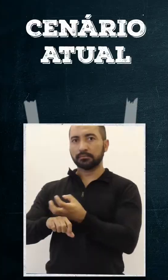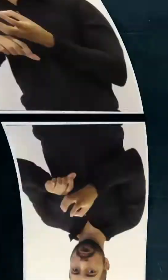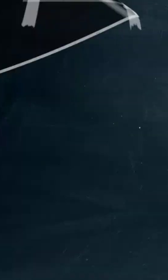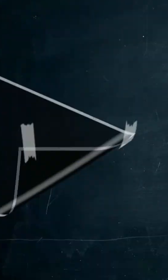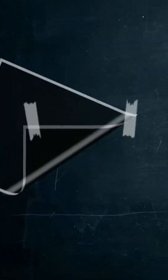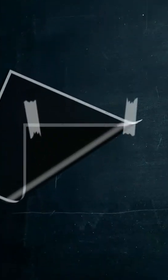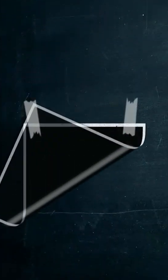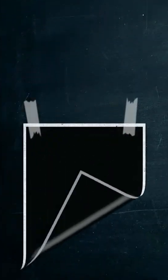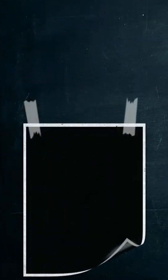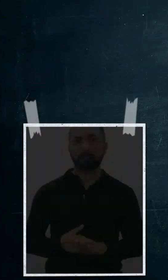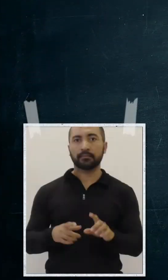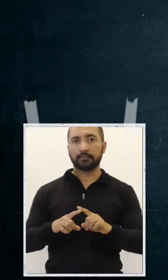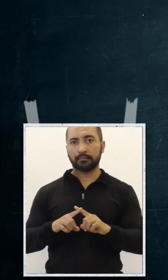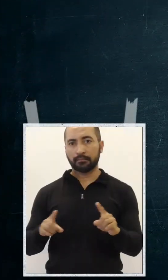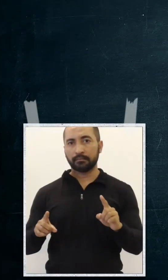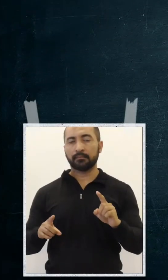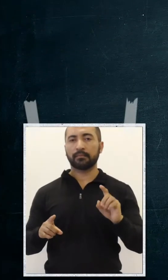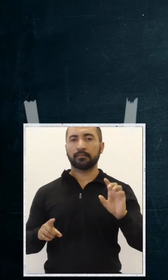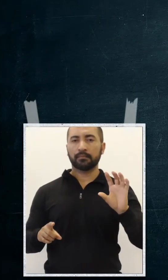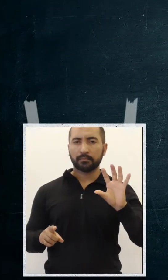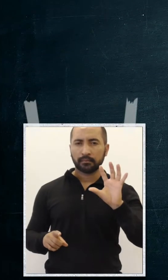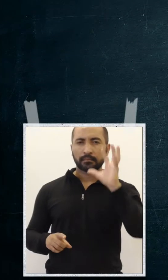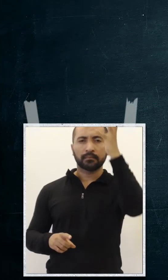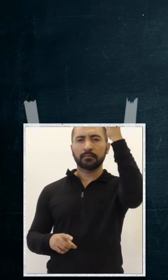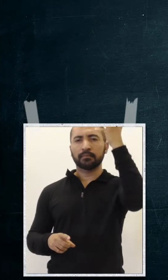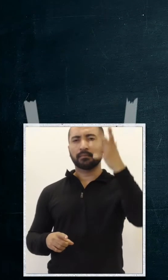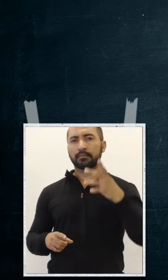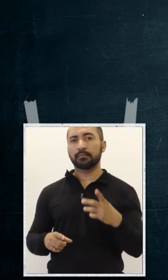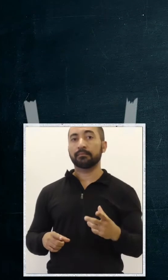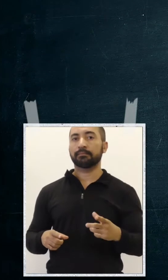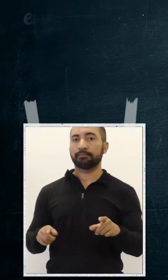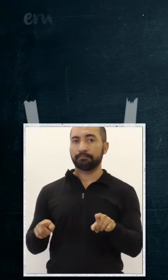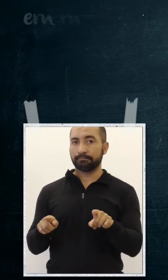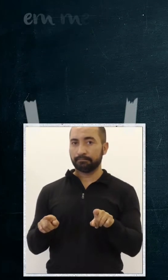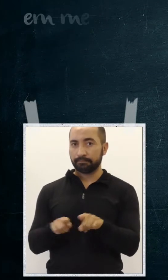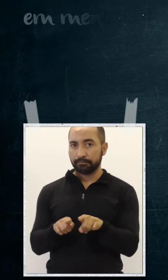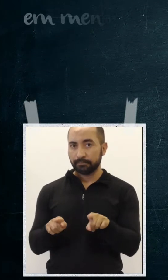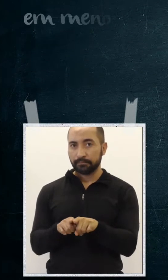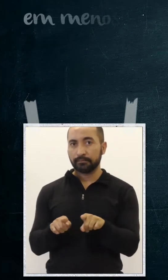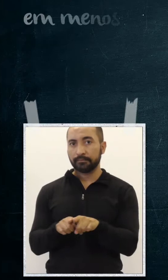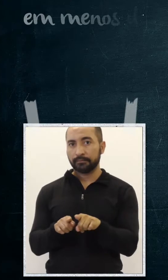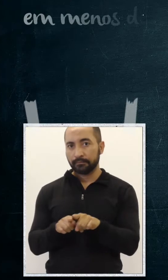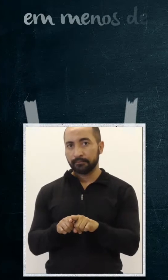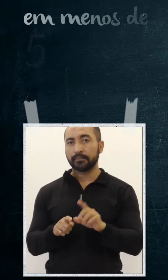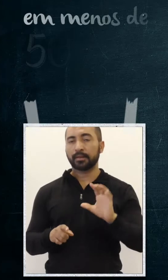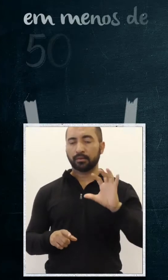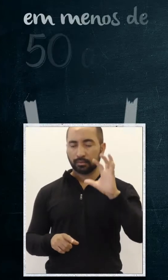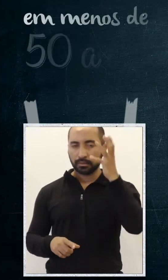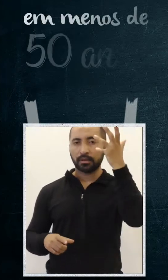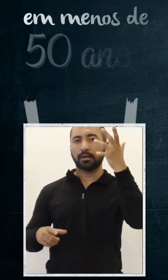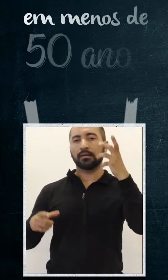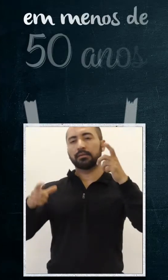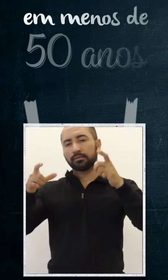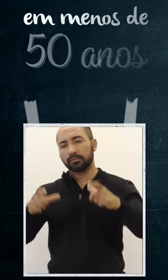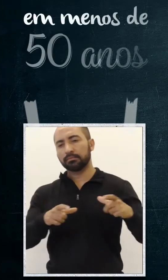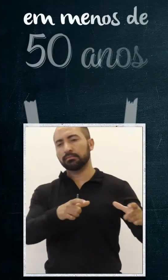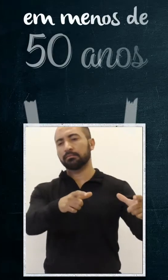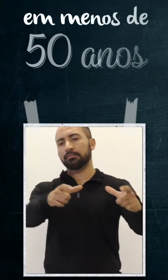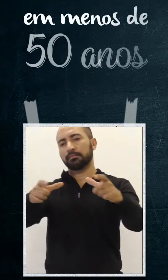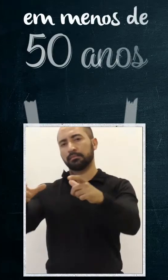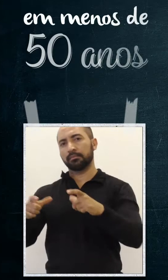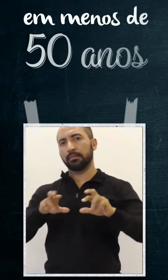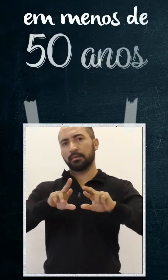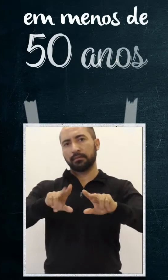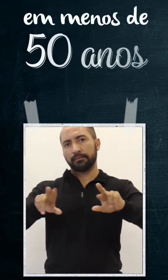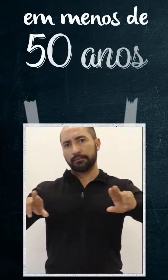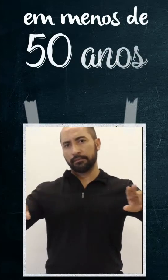na Bahia. No entanto, os fenômenos de extinção e de diminuição da população são passíveis de ocorrer em pouco tempo em todas as áreas. Foram